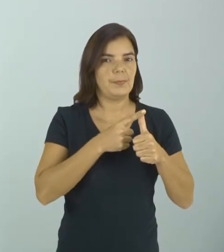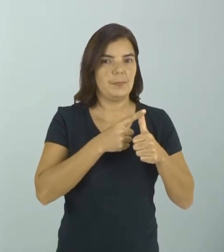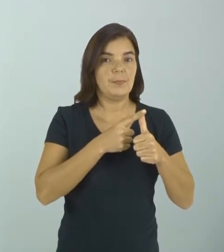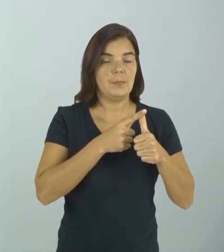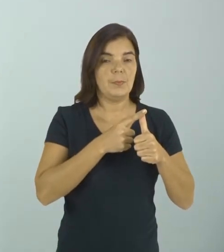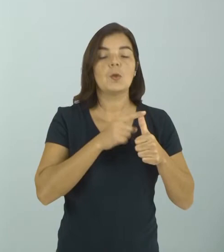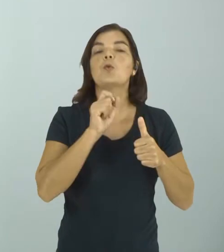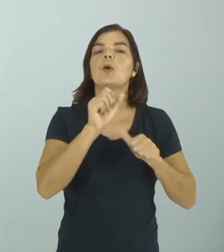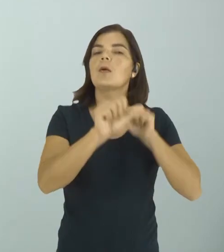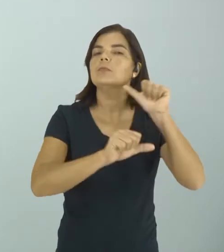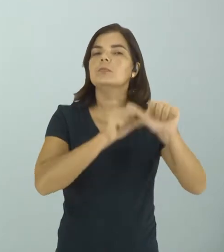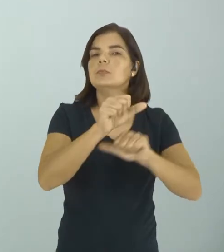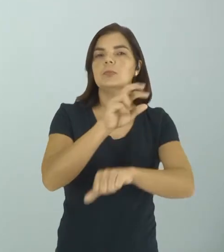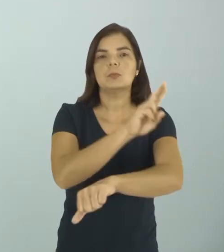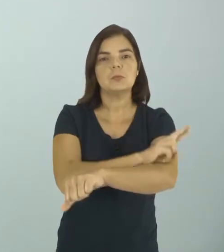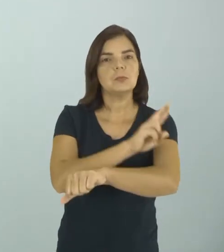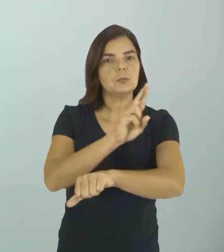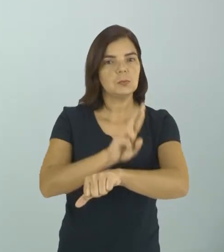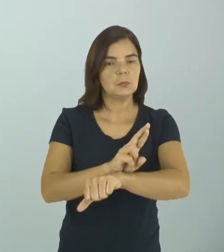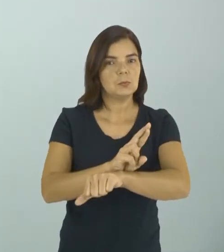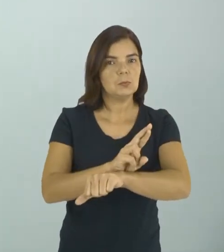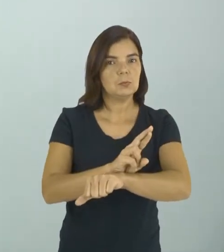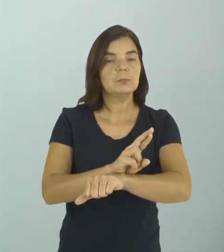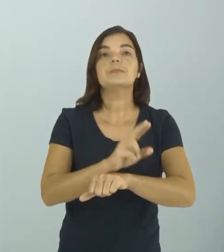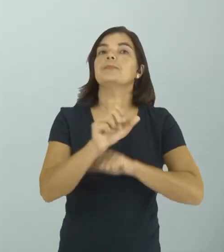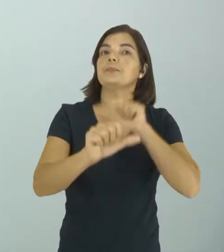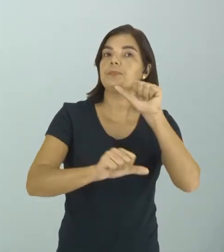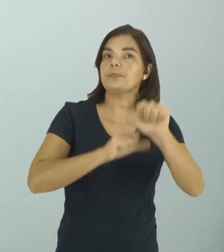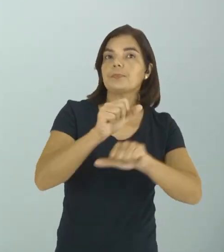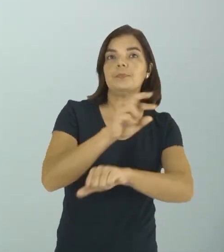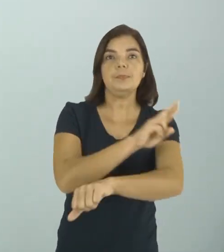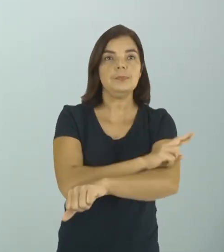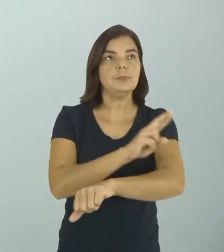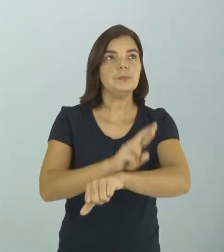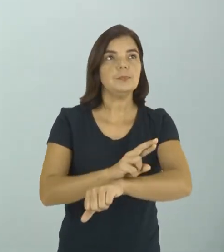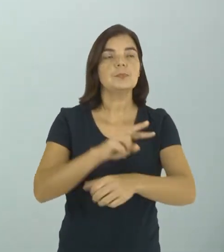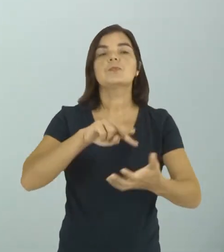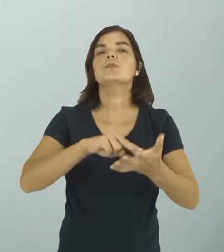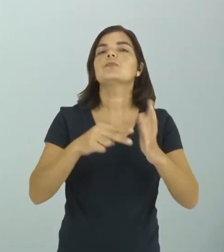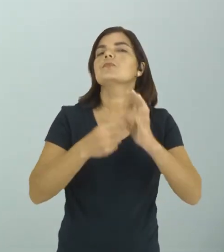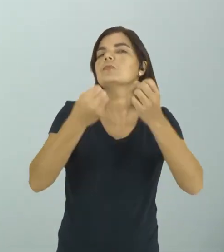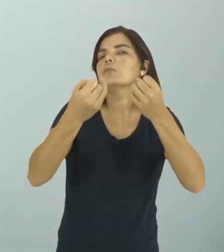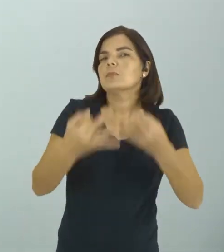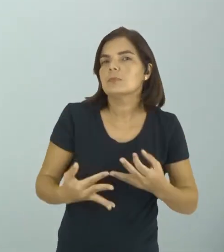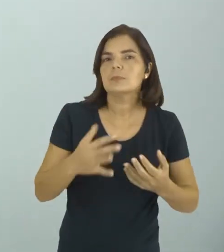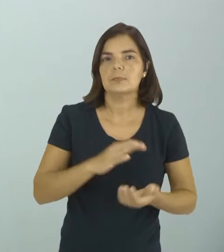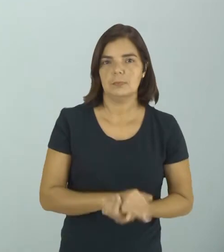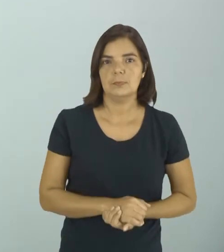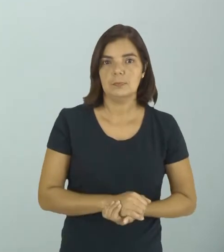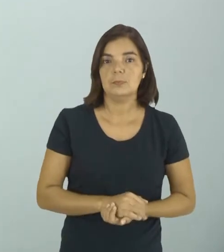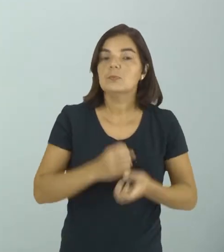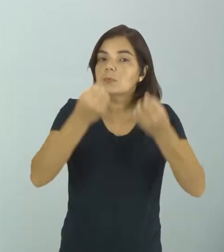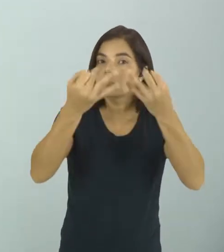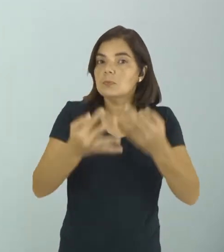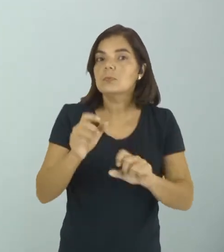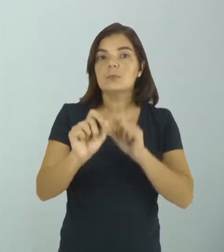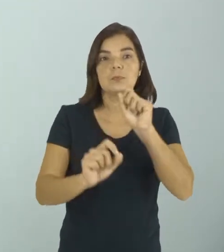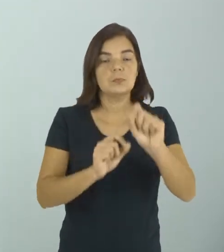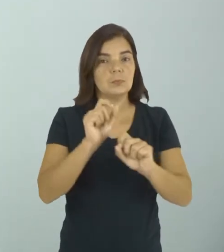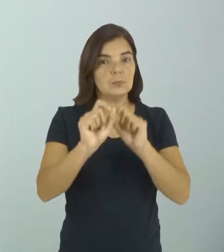reforma religiosa. Quando eu falo sobre reforma religiosa, o que eu estou dizendo? Eu estou dizendo